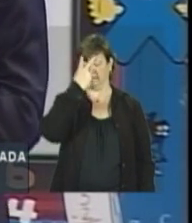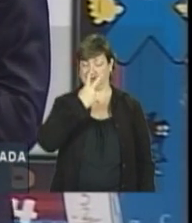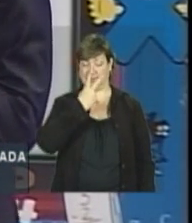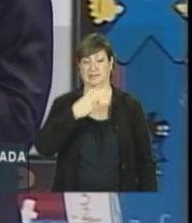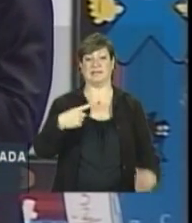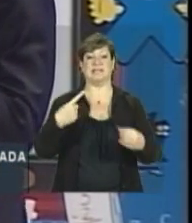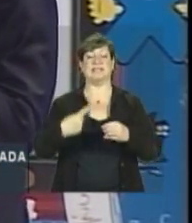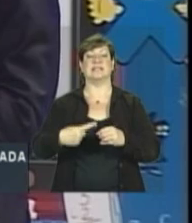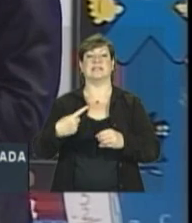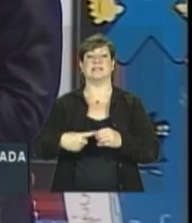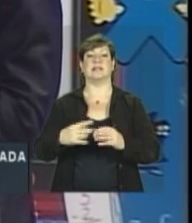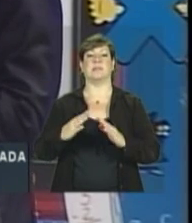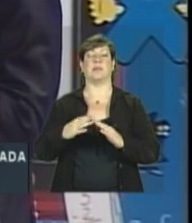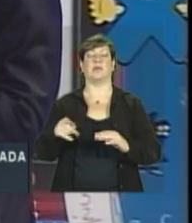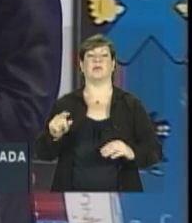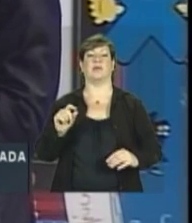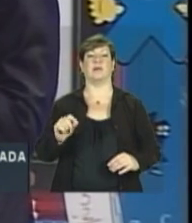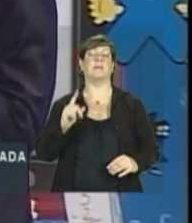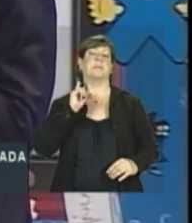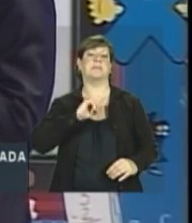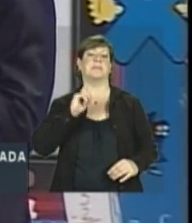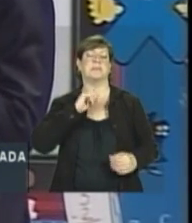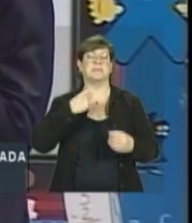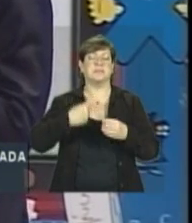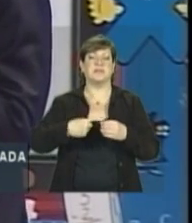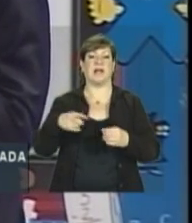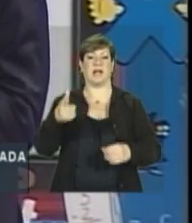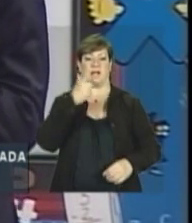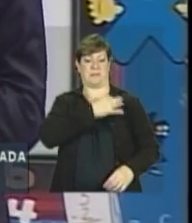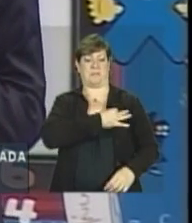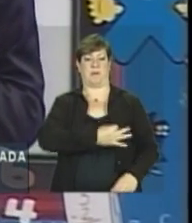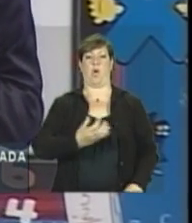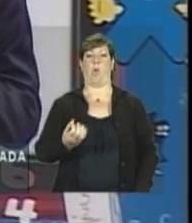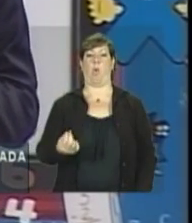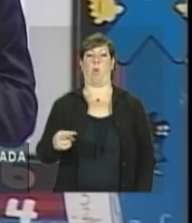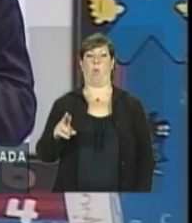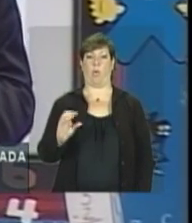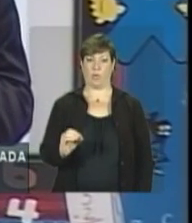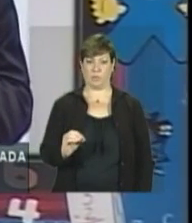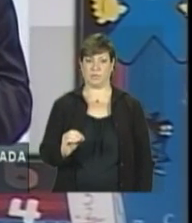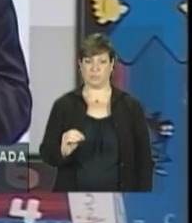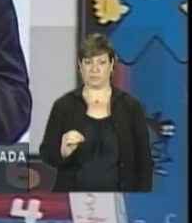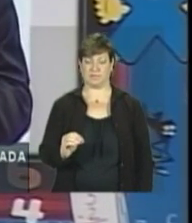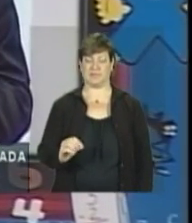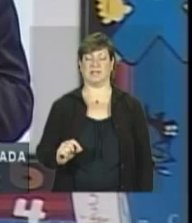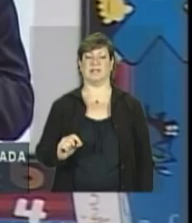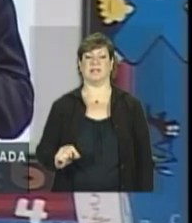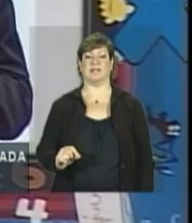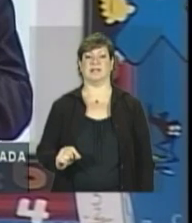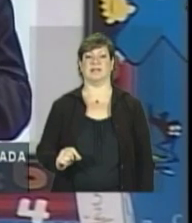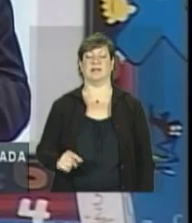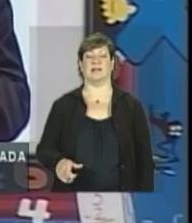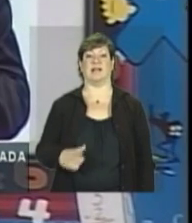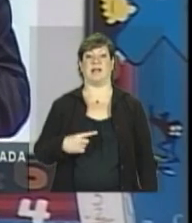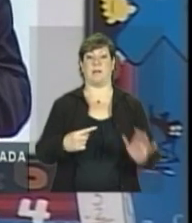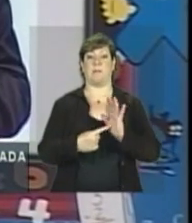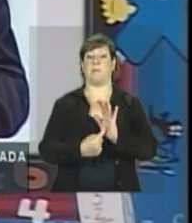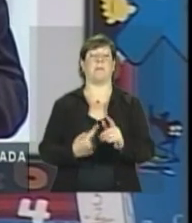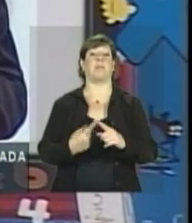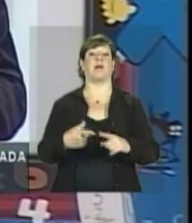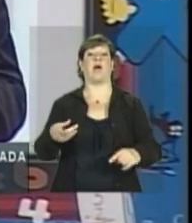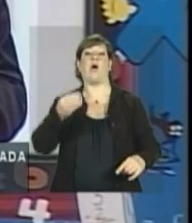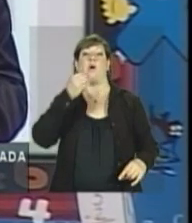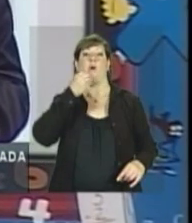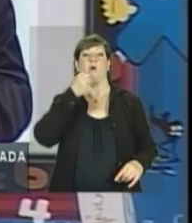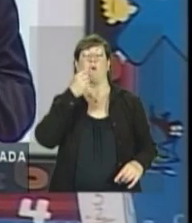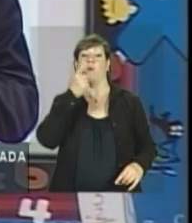cidade, pequenininha no interior de Minas, que ganhou medalha de ouro. É uma que se destaca como? Pela